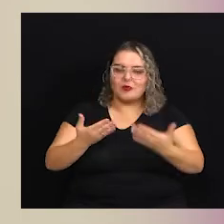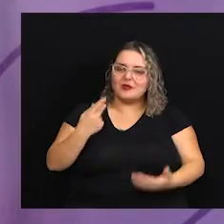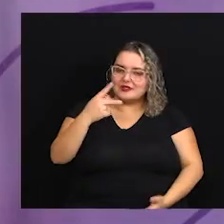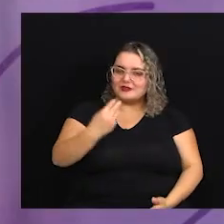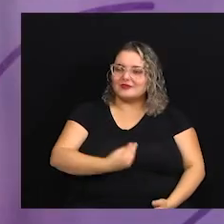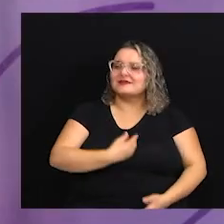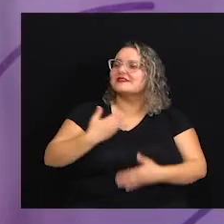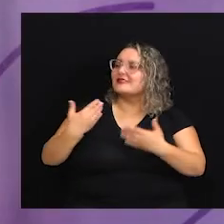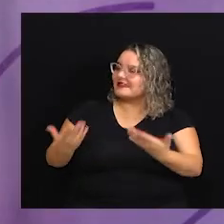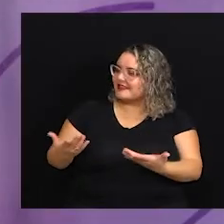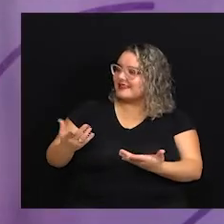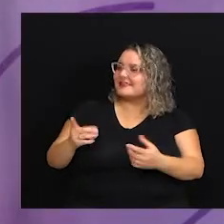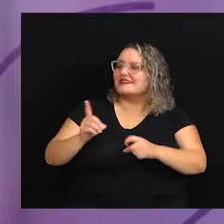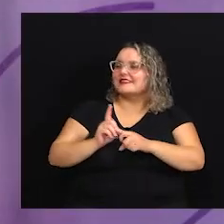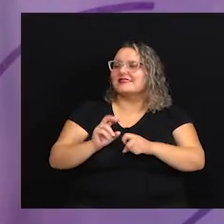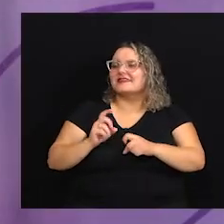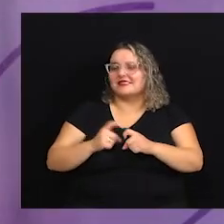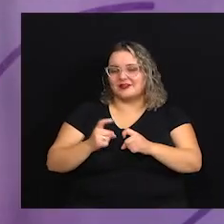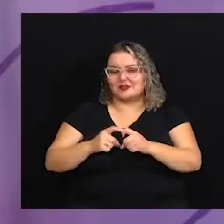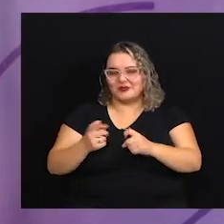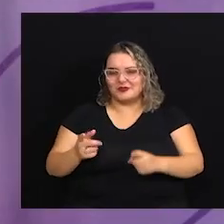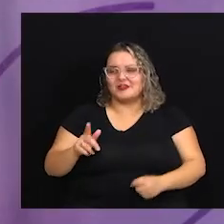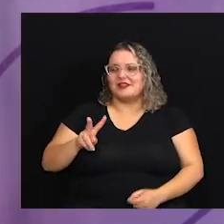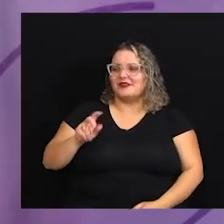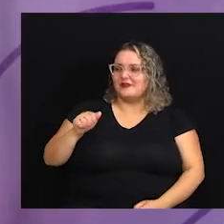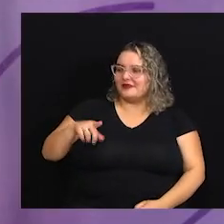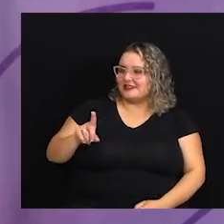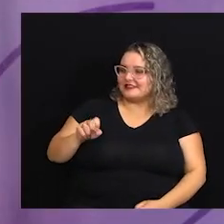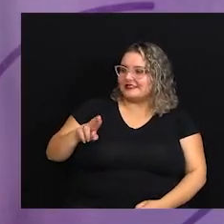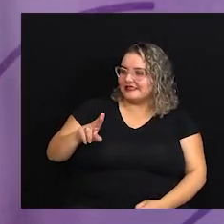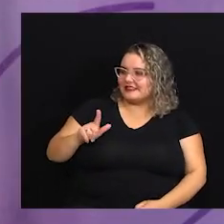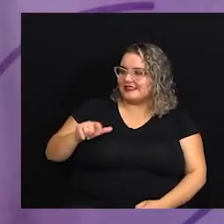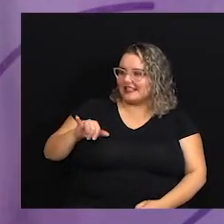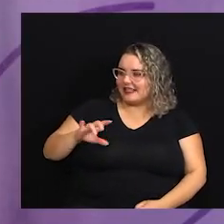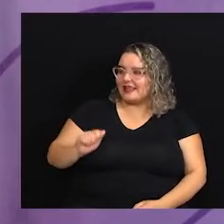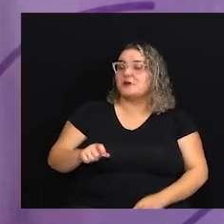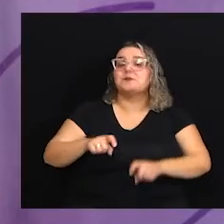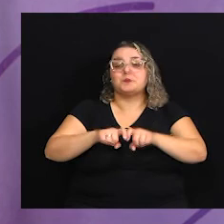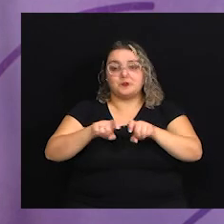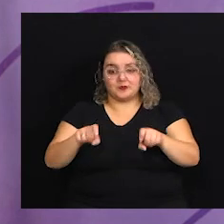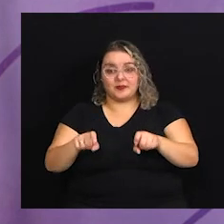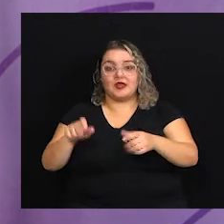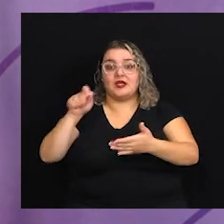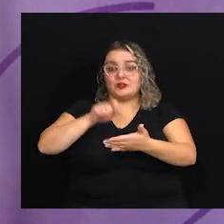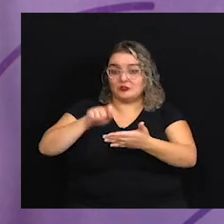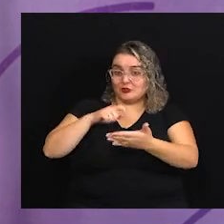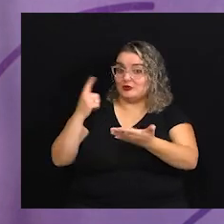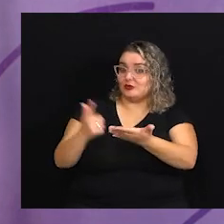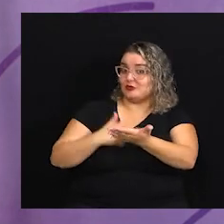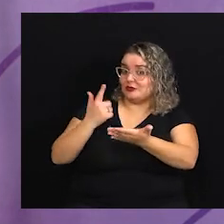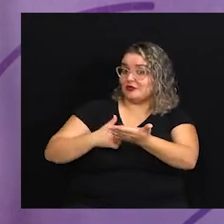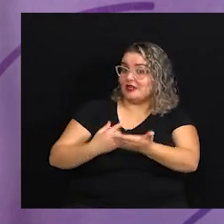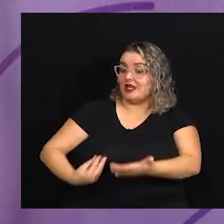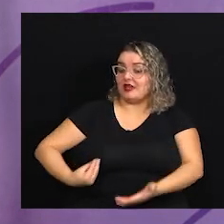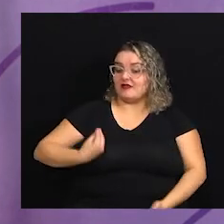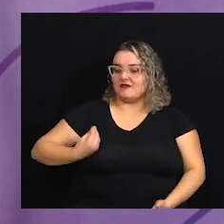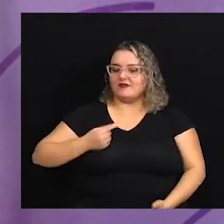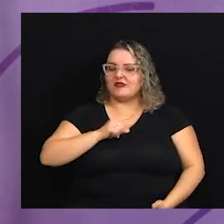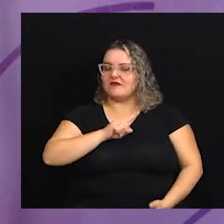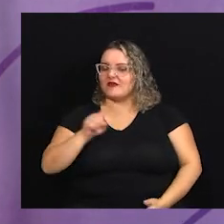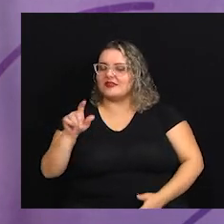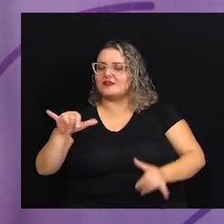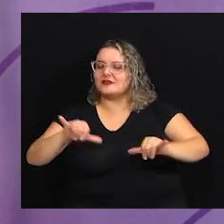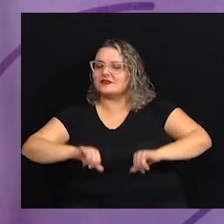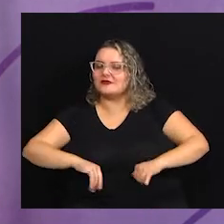vida. Tá aí então o recado da doutora Wanderleia Coelho, ela é ginecologista e também autora do livro, anota aí, Viva